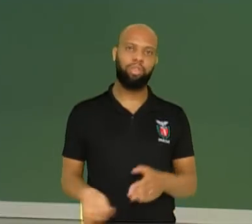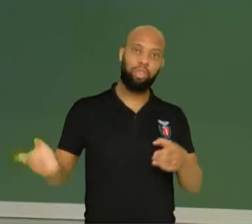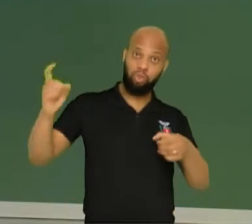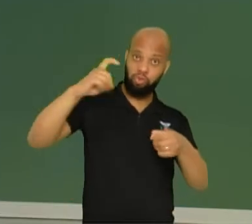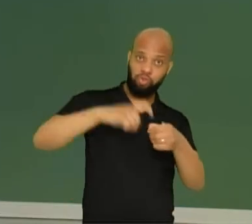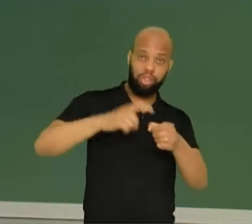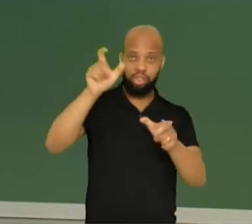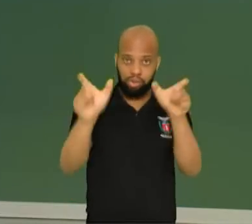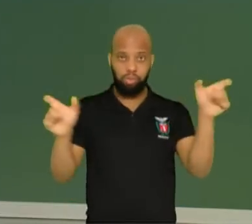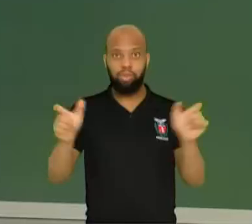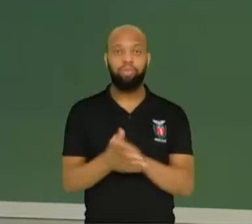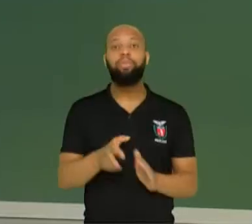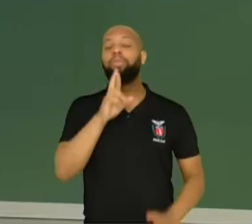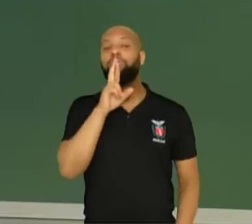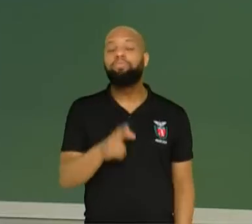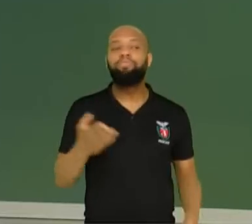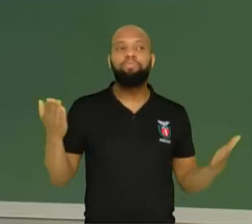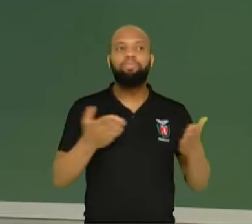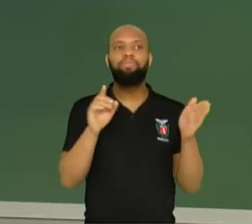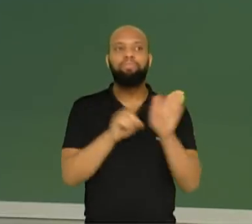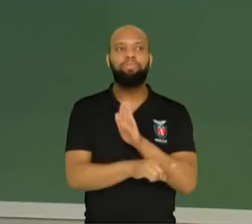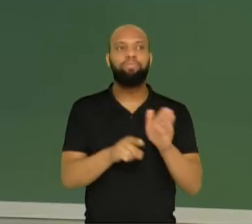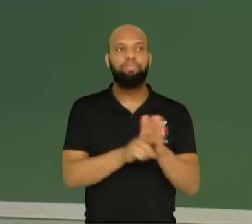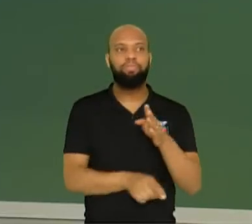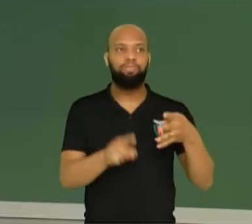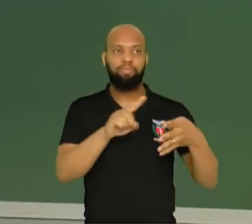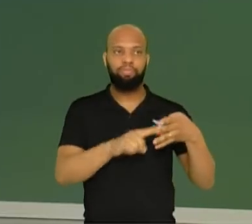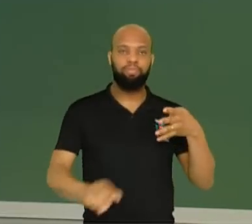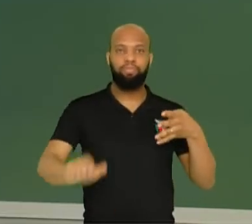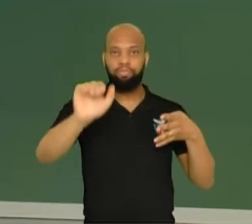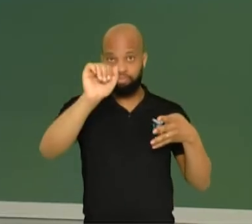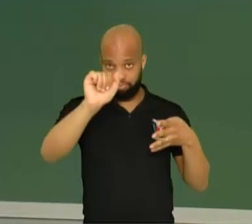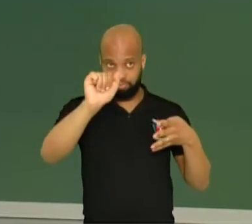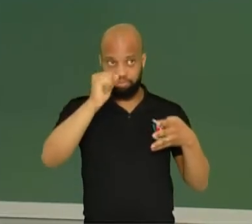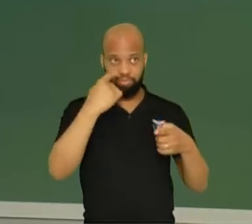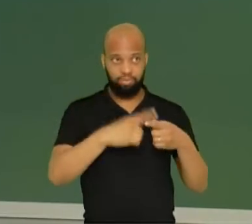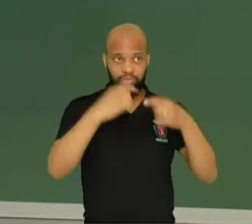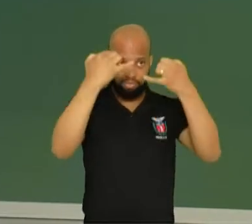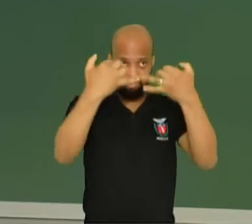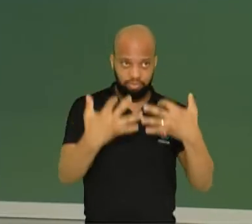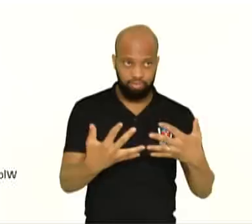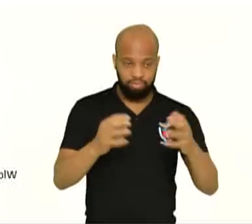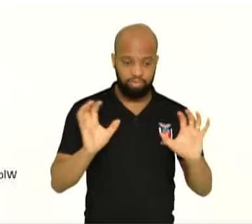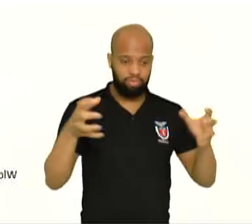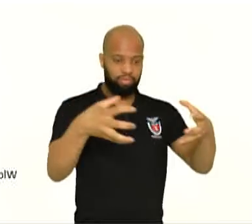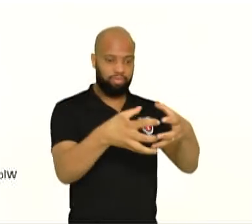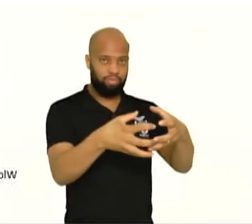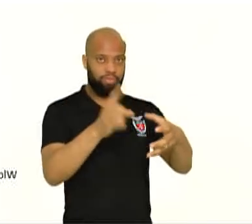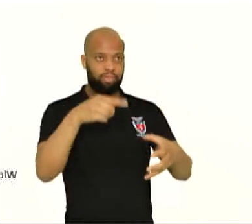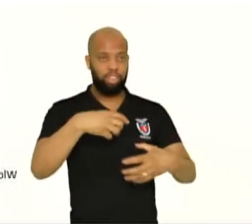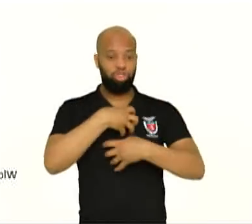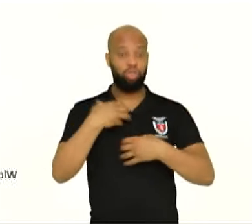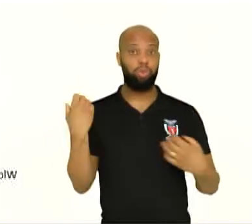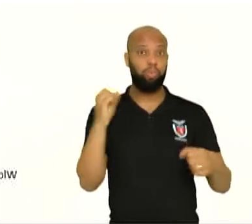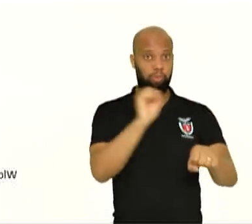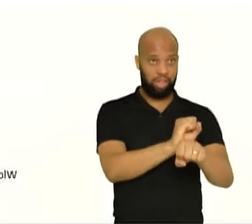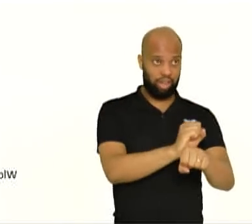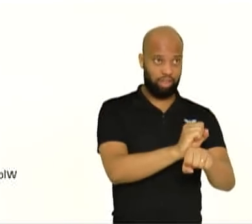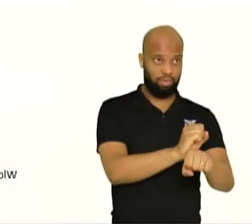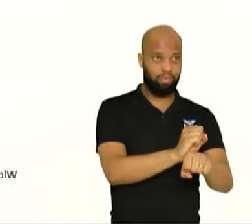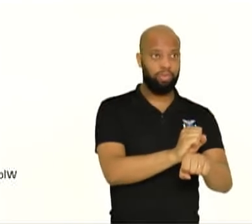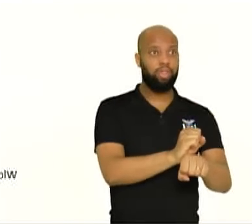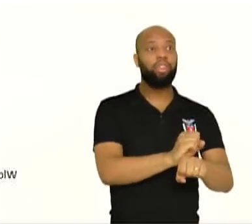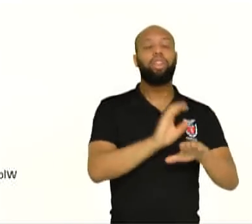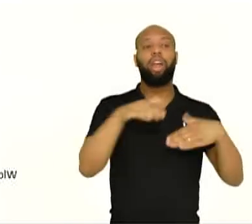Voltamos, galera! E a resposta desse exercício era a letra A. A gente falou que os pólipos são formas sésseis e que as